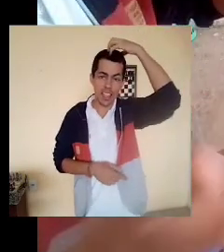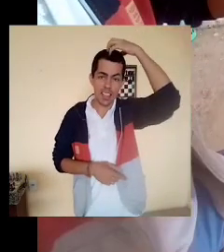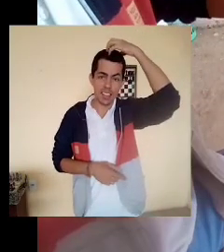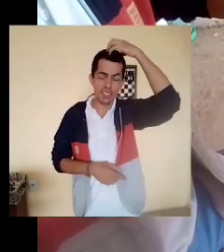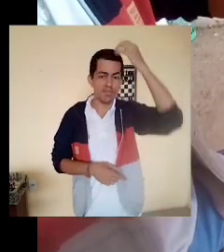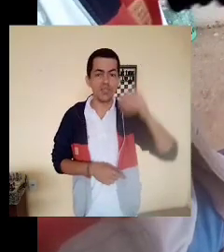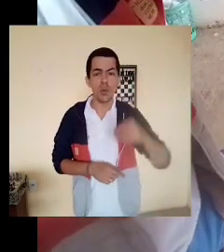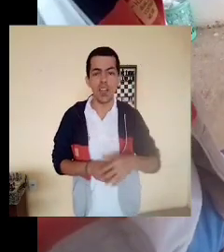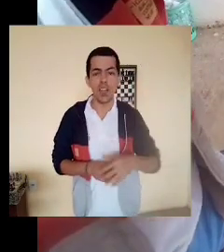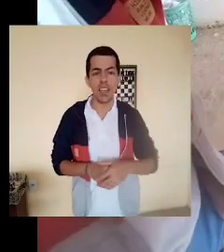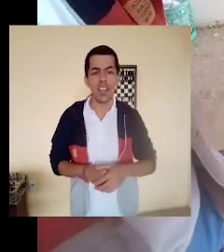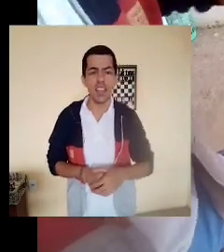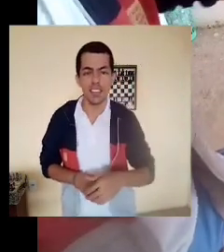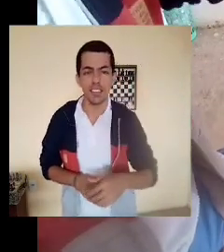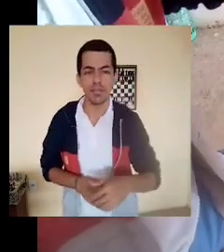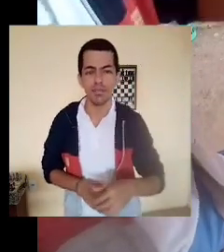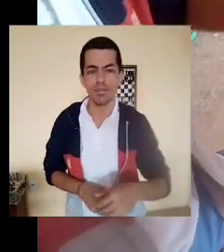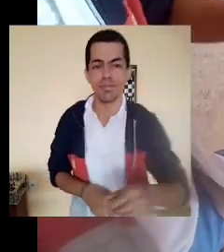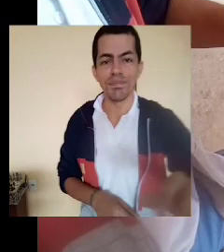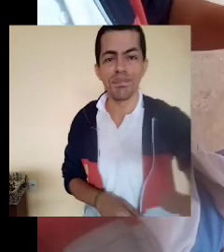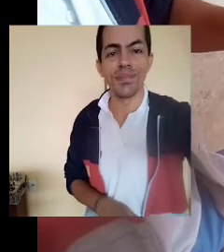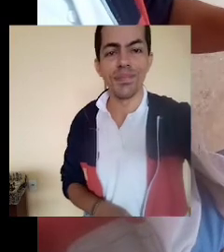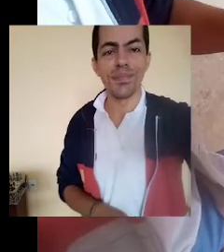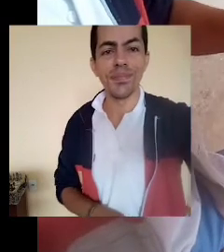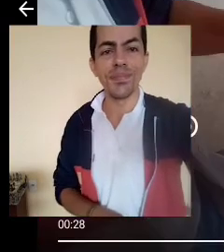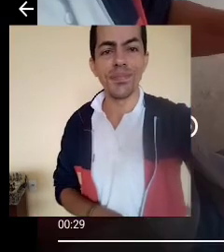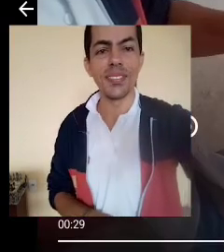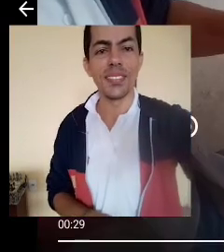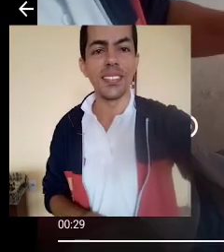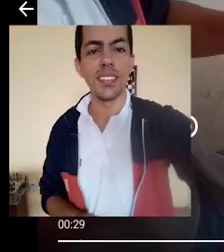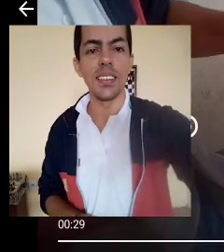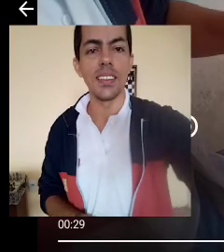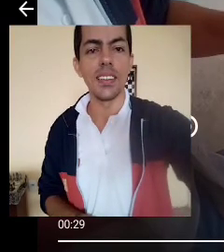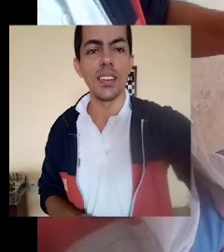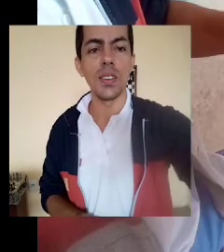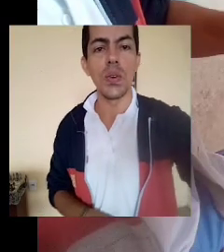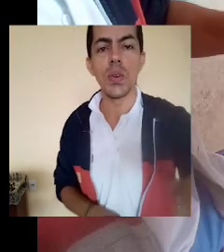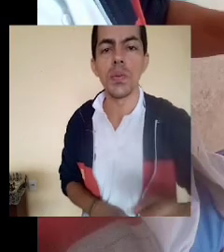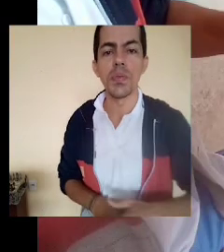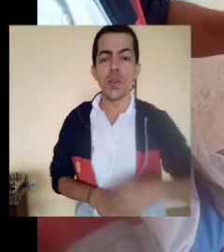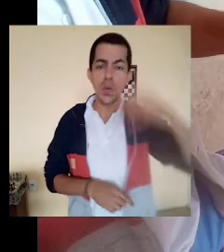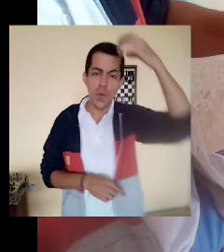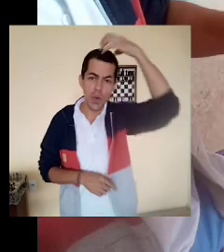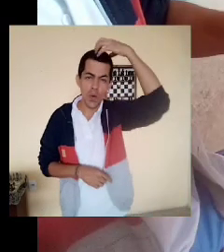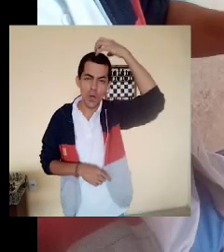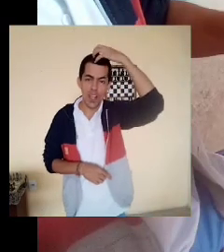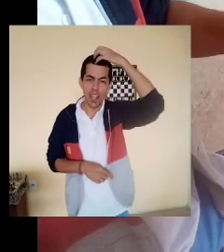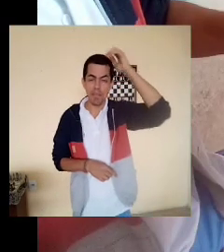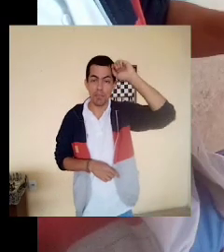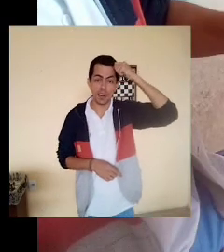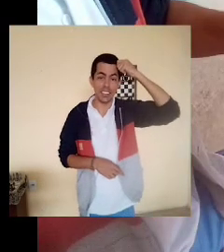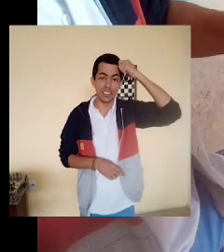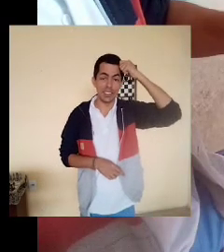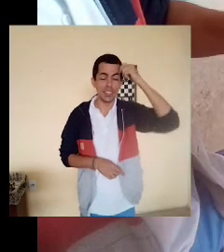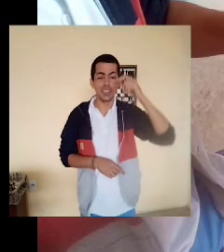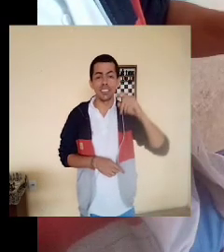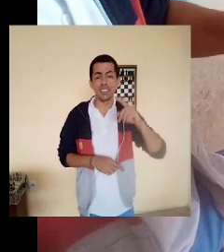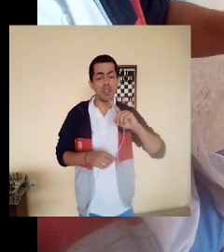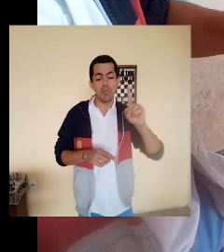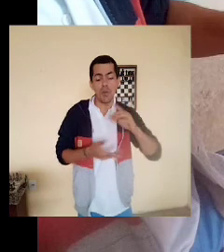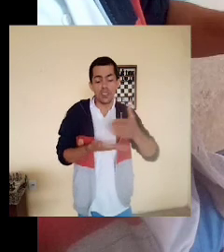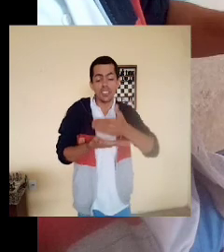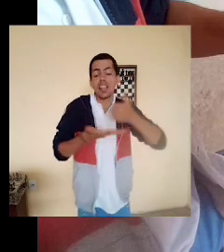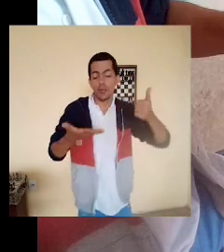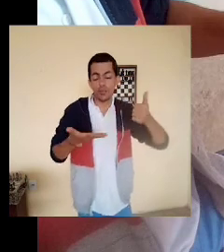tem a capacidade aí de pegar a rainha justamente por causa do bispo, né? O bispo branco, ele